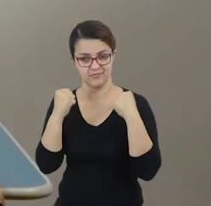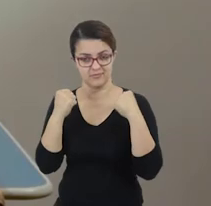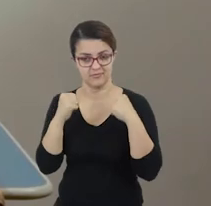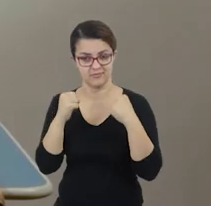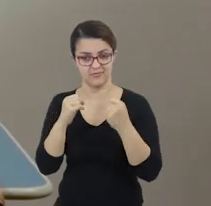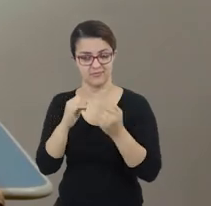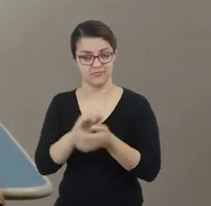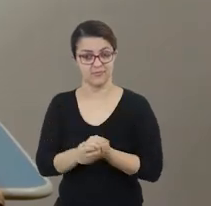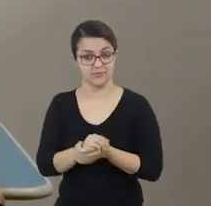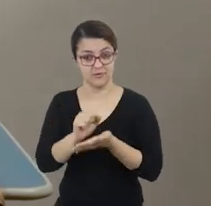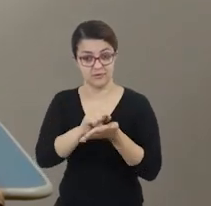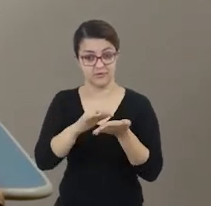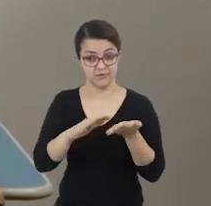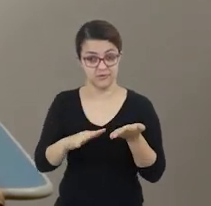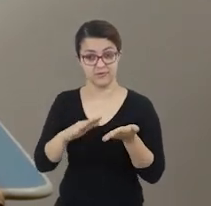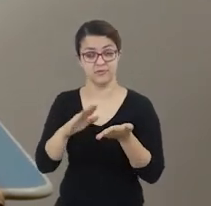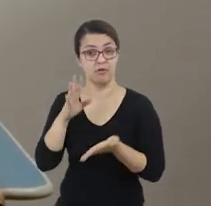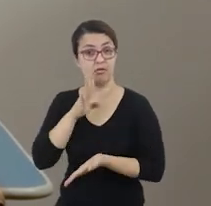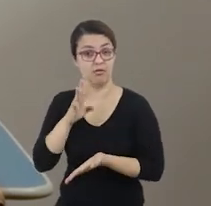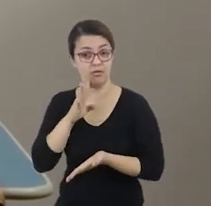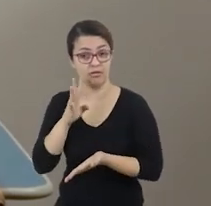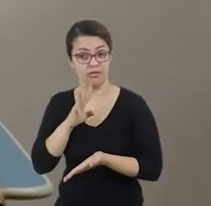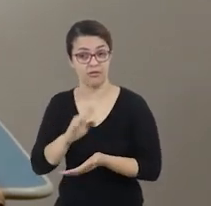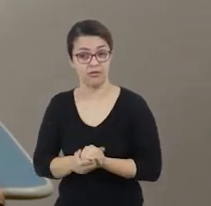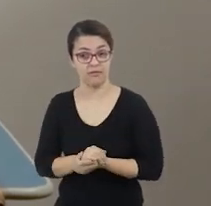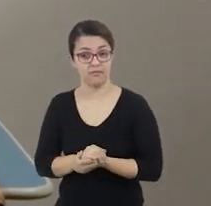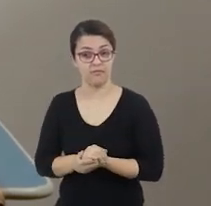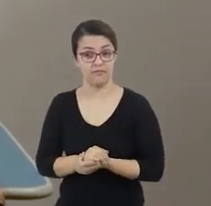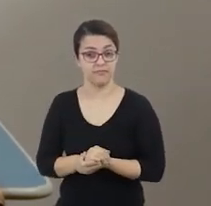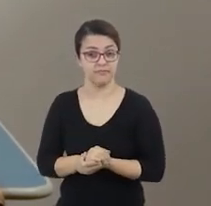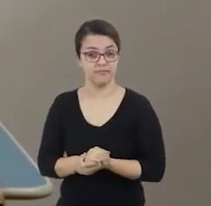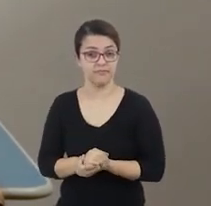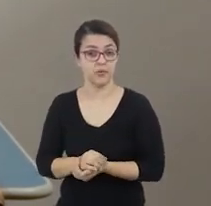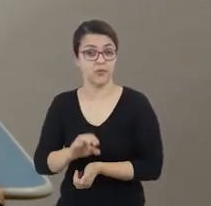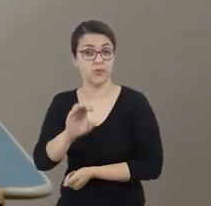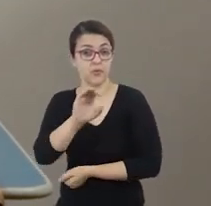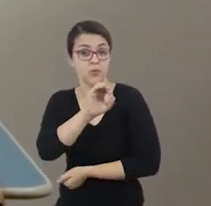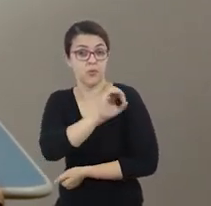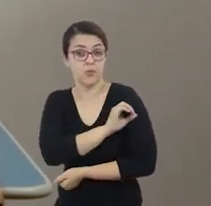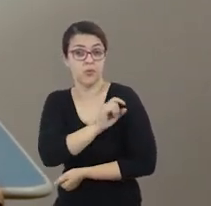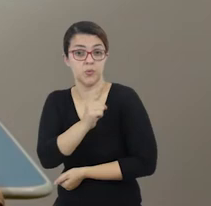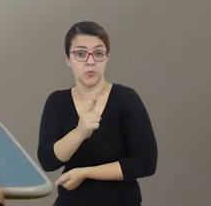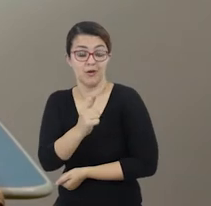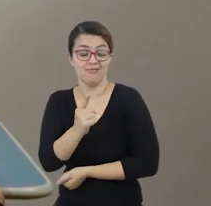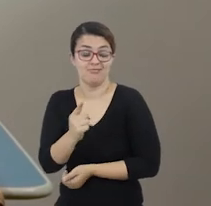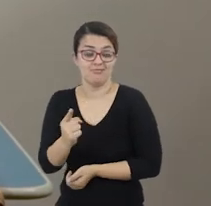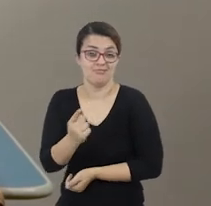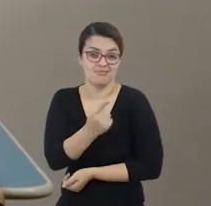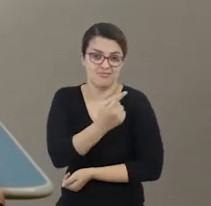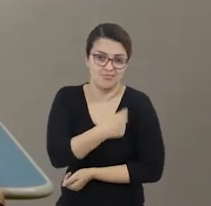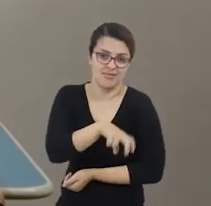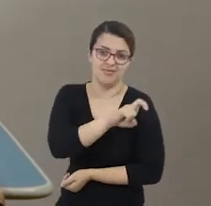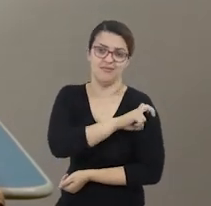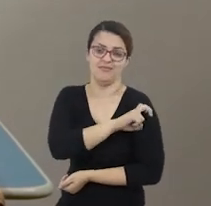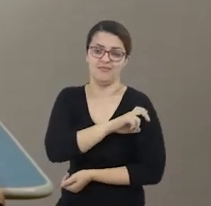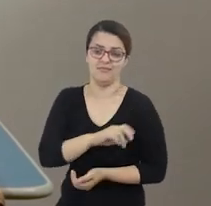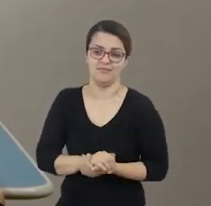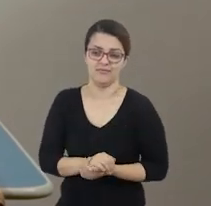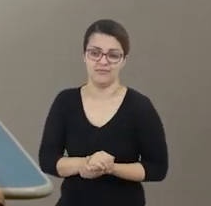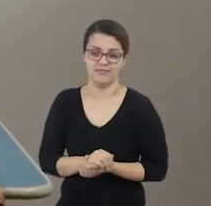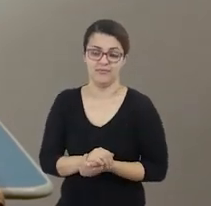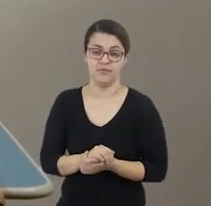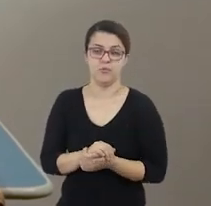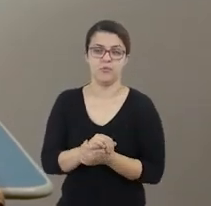nesse período de quarentena. Essa atividade é muito legal, que a gente dá para trabalhar com o pré-1 até o quinto ano, tá bom? É uma atividade que ela é rica